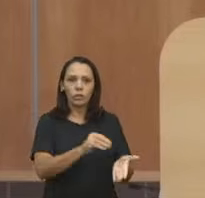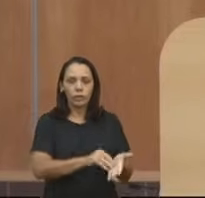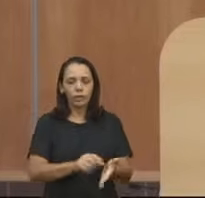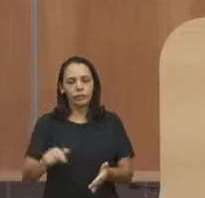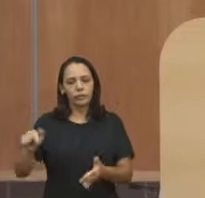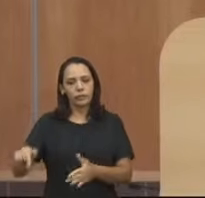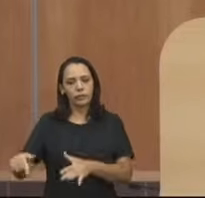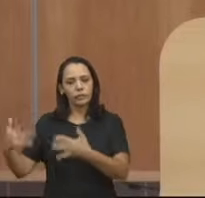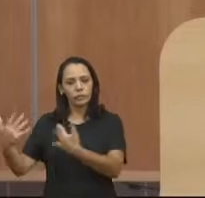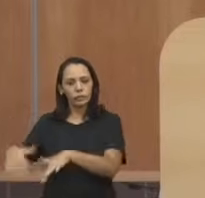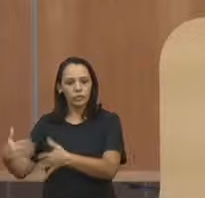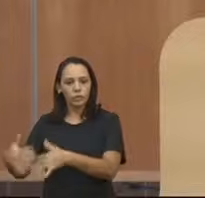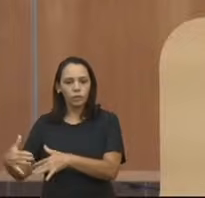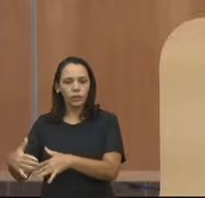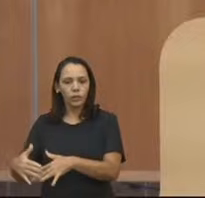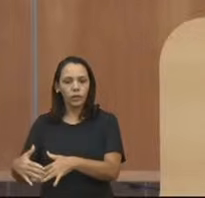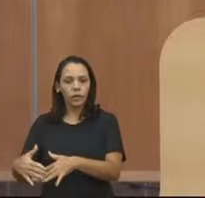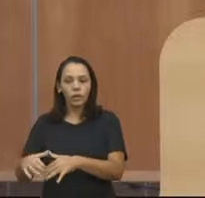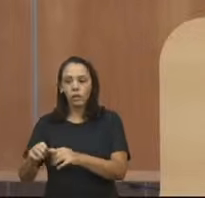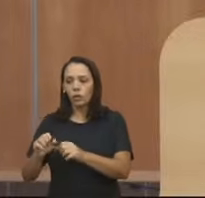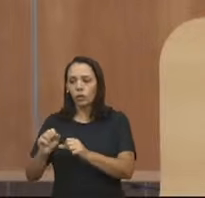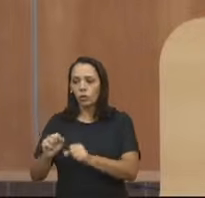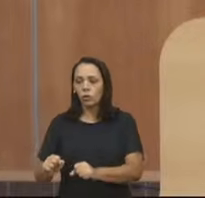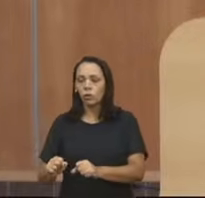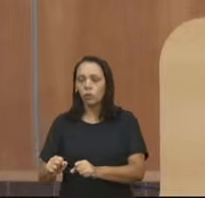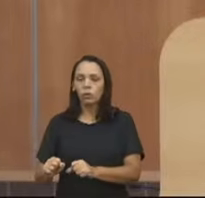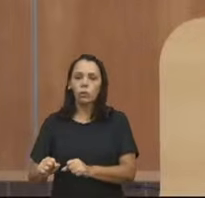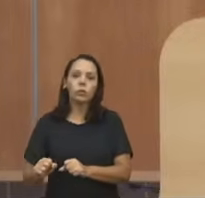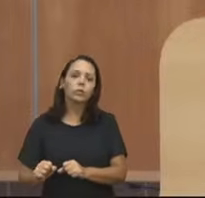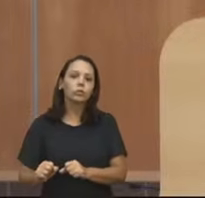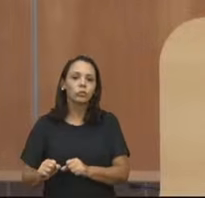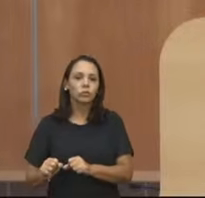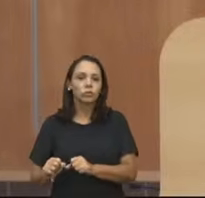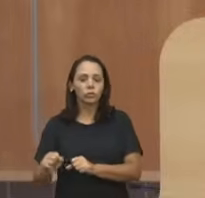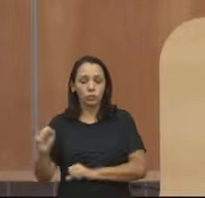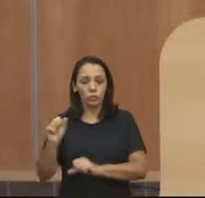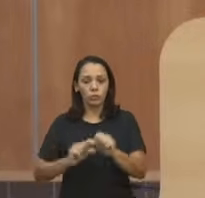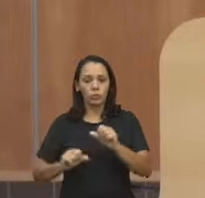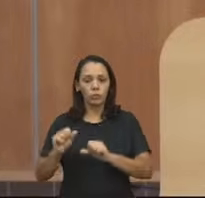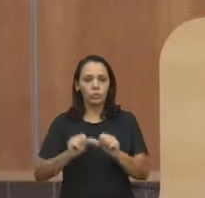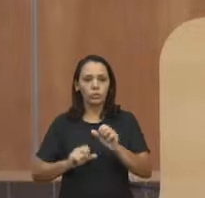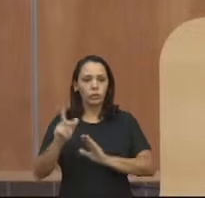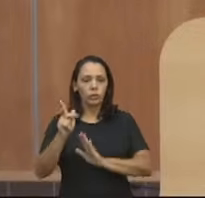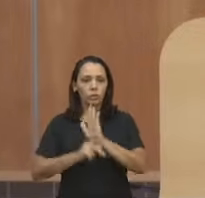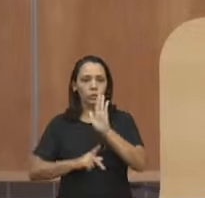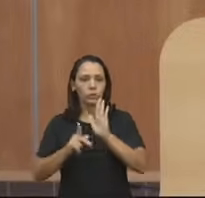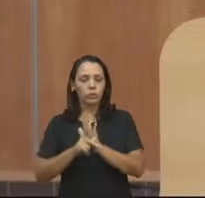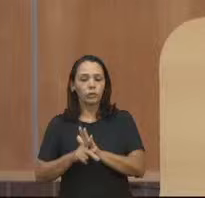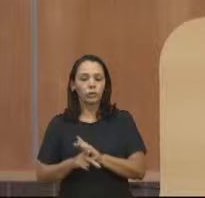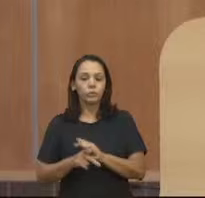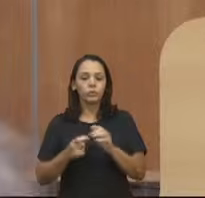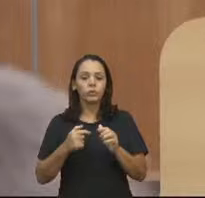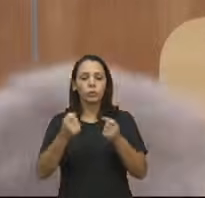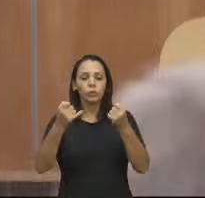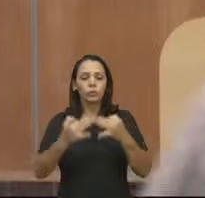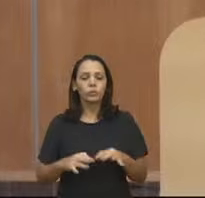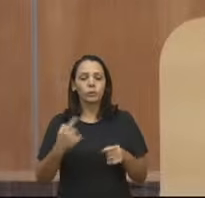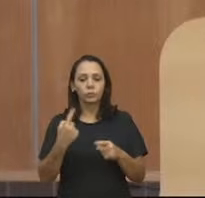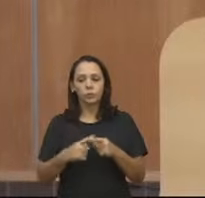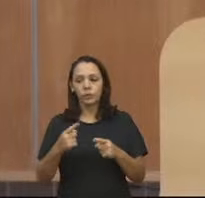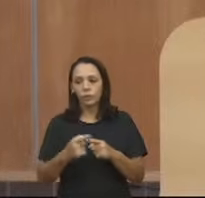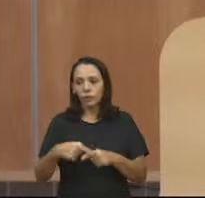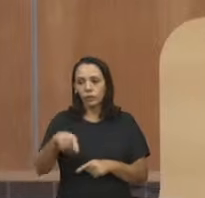ou uma transposição. Você não muda a área, mas você muda o projeto em que está alocado esse recurso. Por que eu estou explicando tudo isso? Porque é importante que